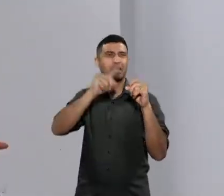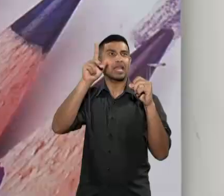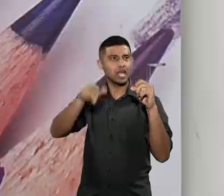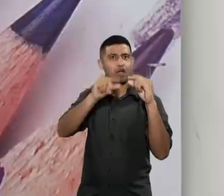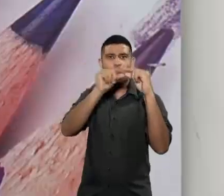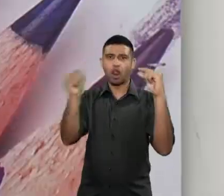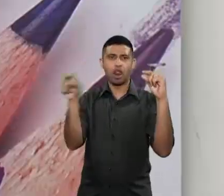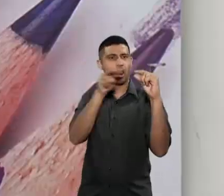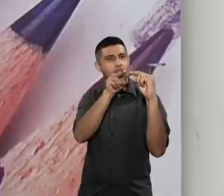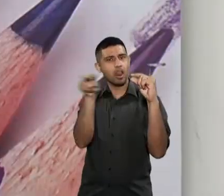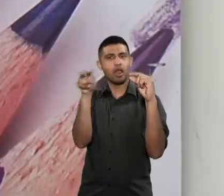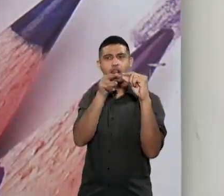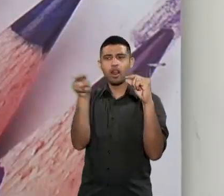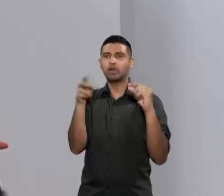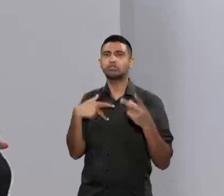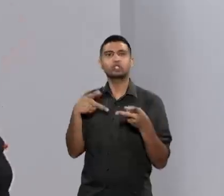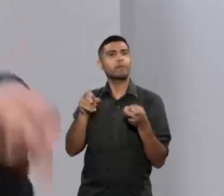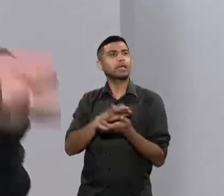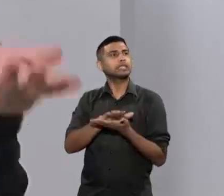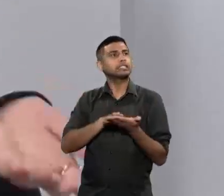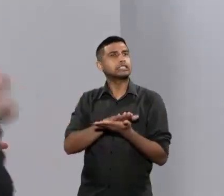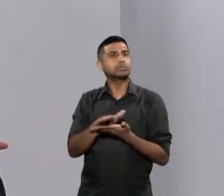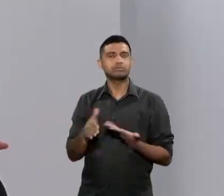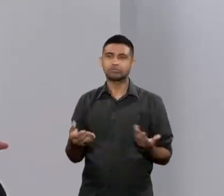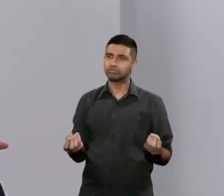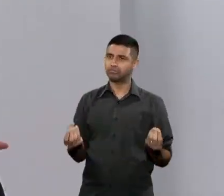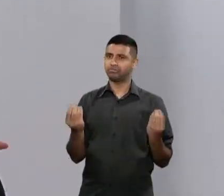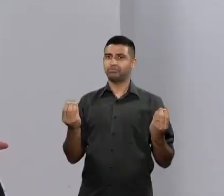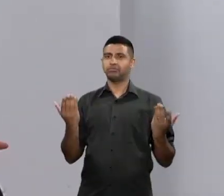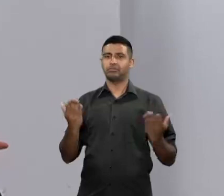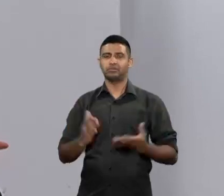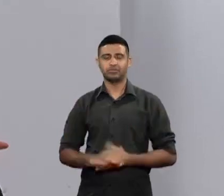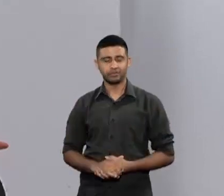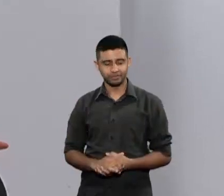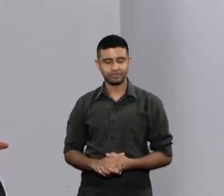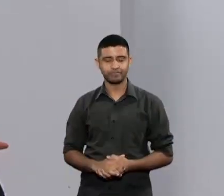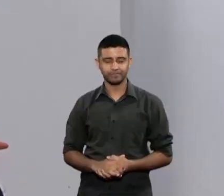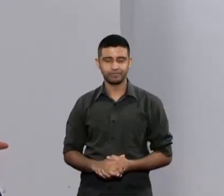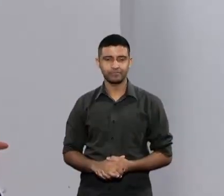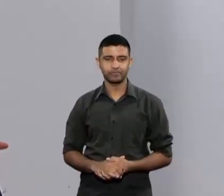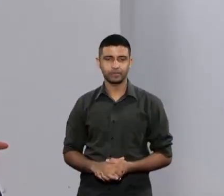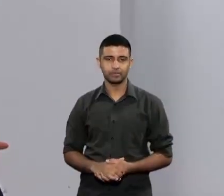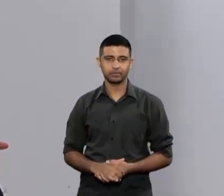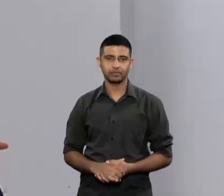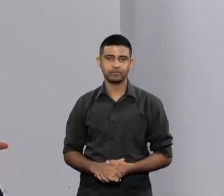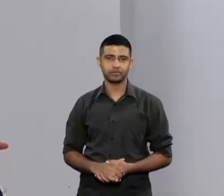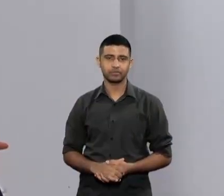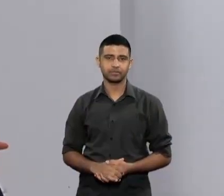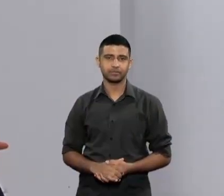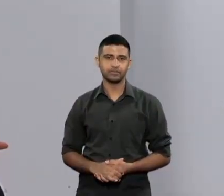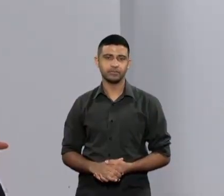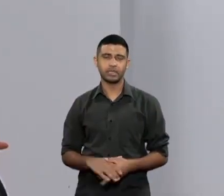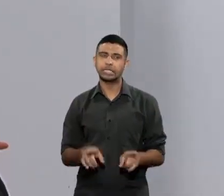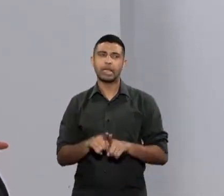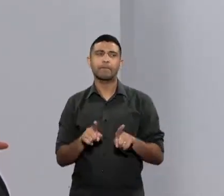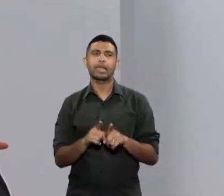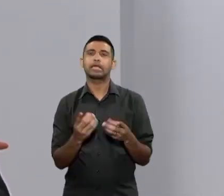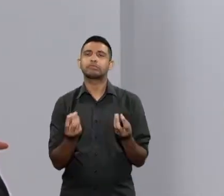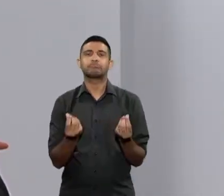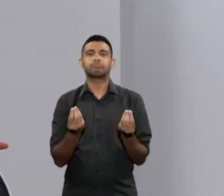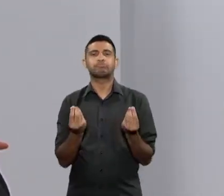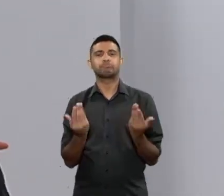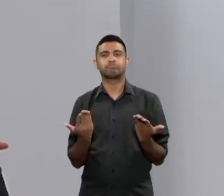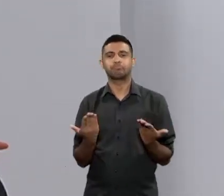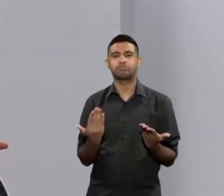Sem perceber que estava repetindo? É, quando eu via, tinha repetido. Aí, e também era muito...